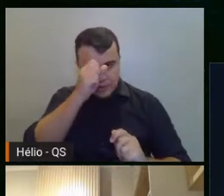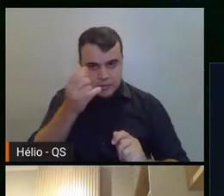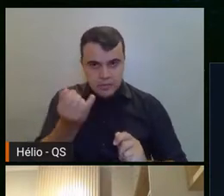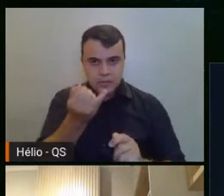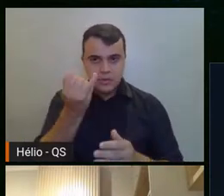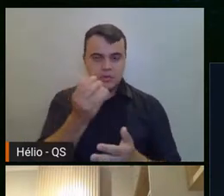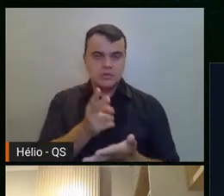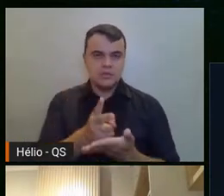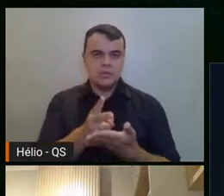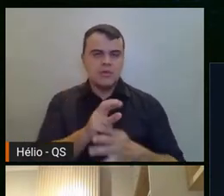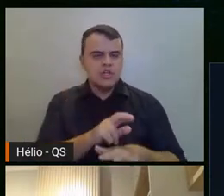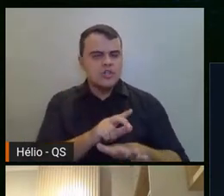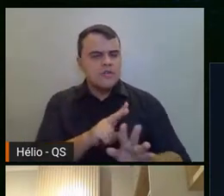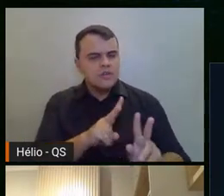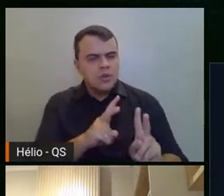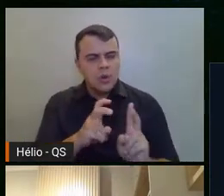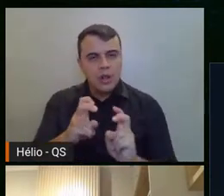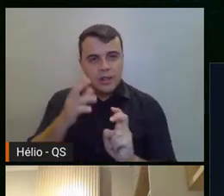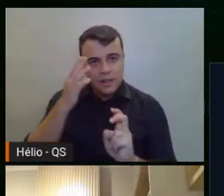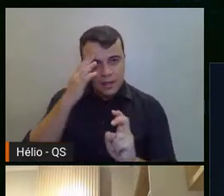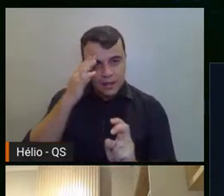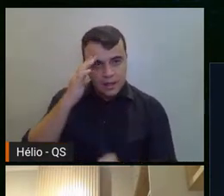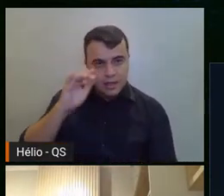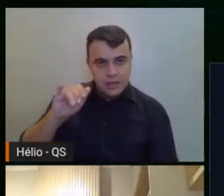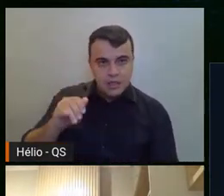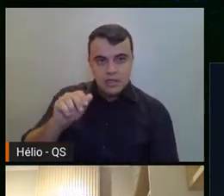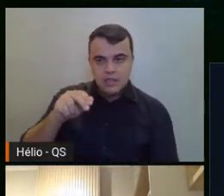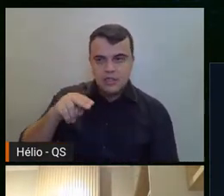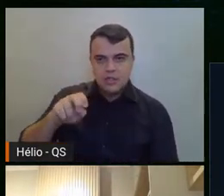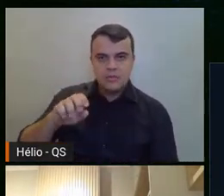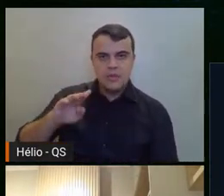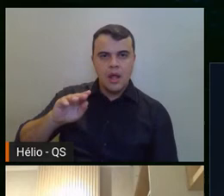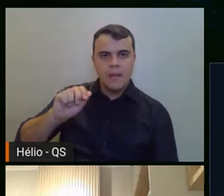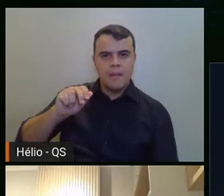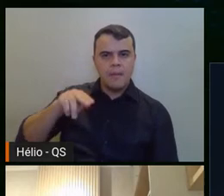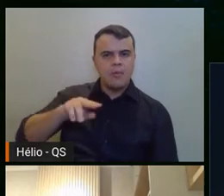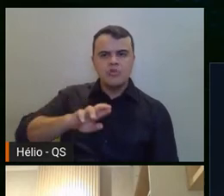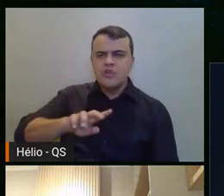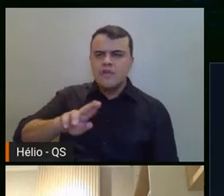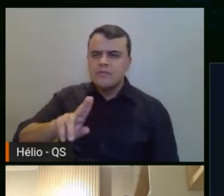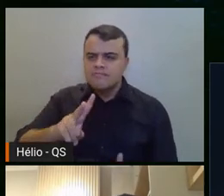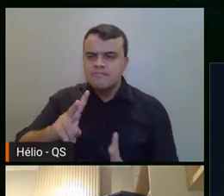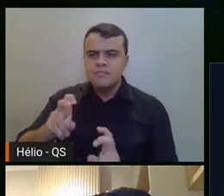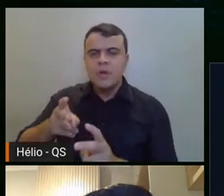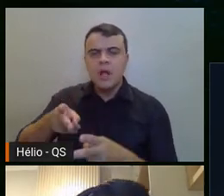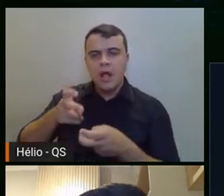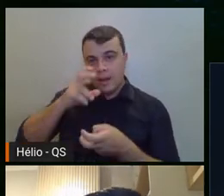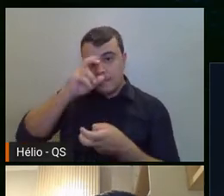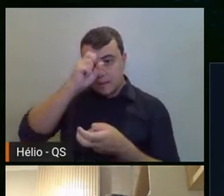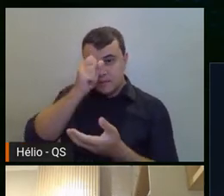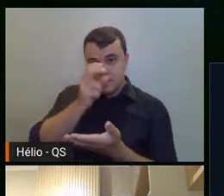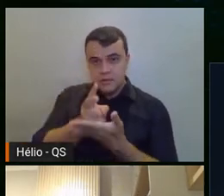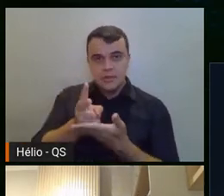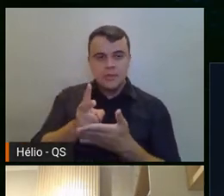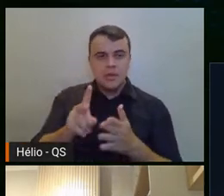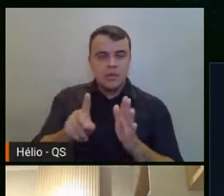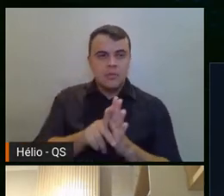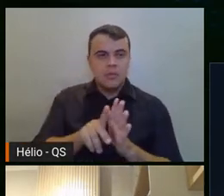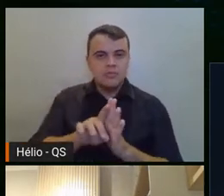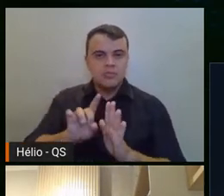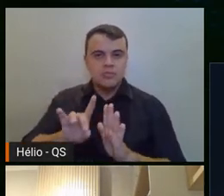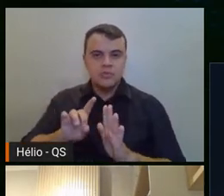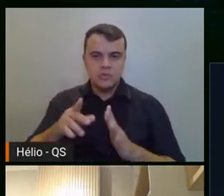tem várias esteiras para você entender tem gente tem um Bambu enfim né você começa a trabalhar é toda a parte de automação né